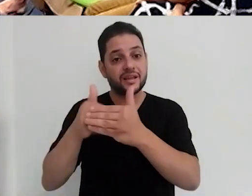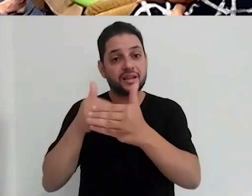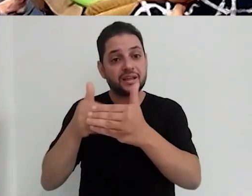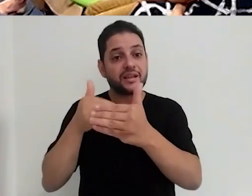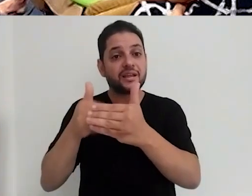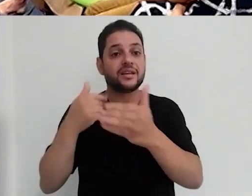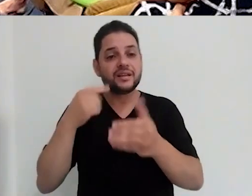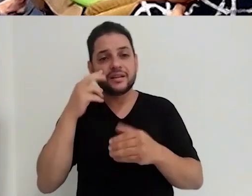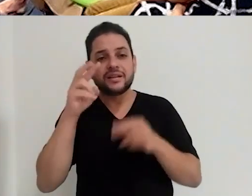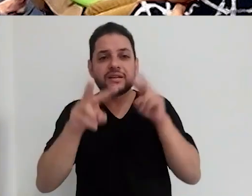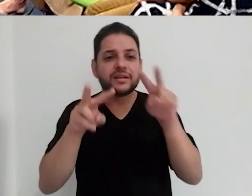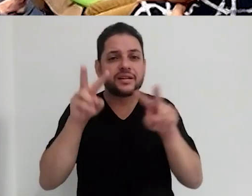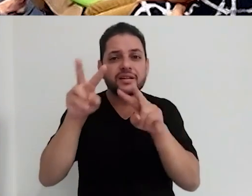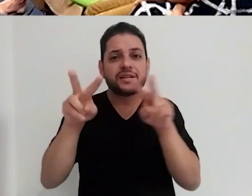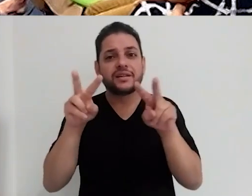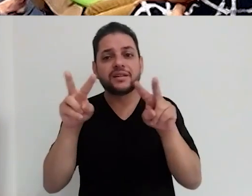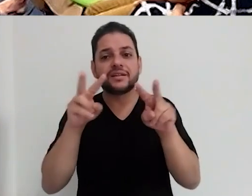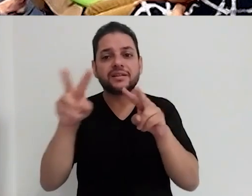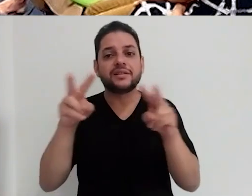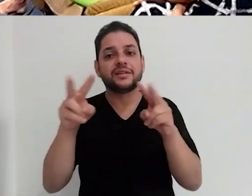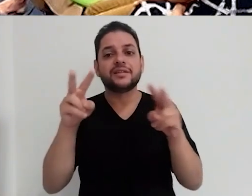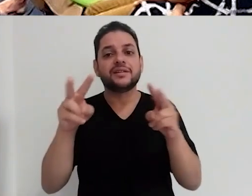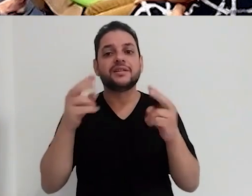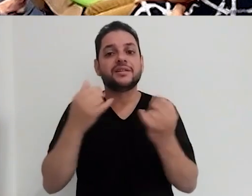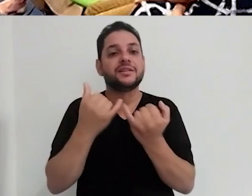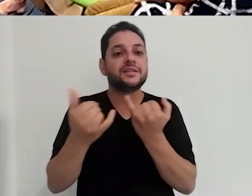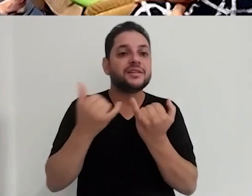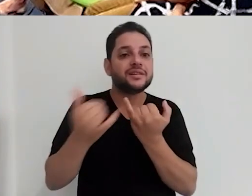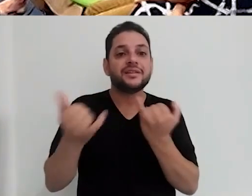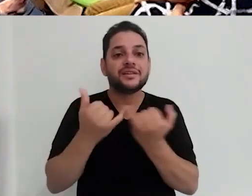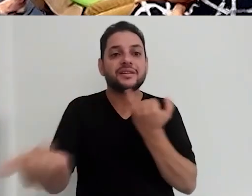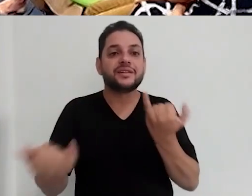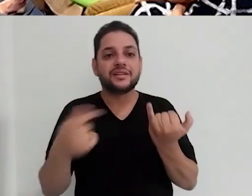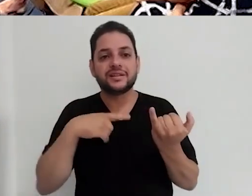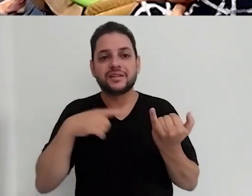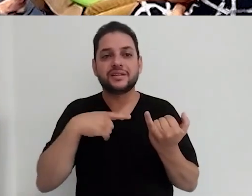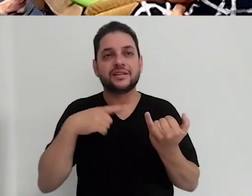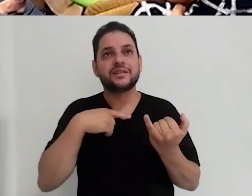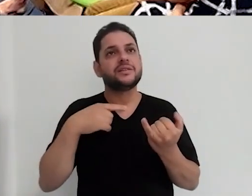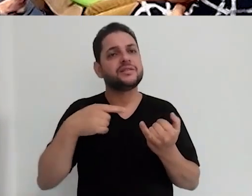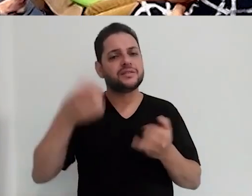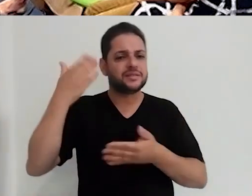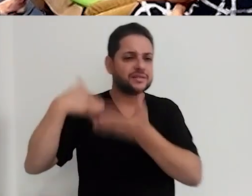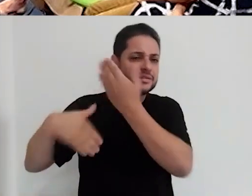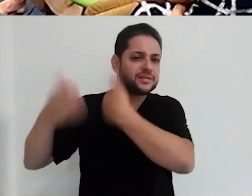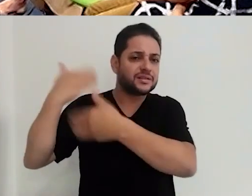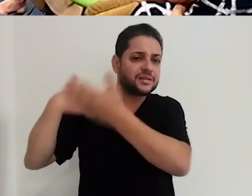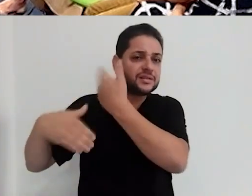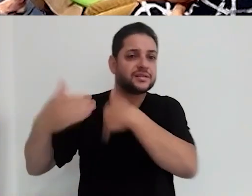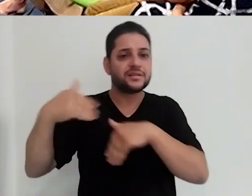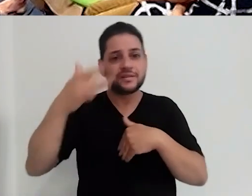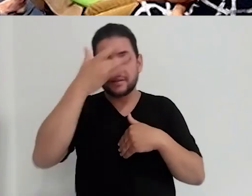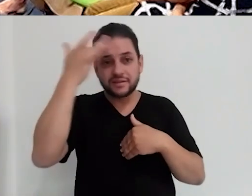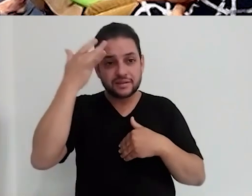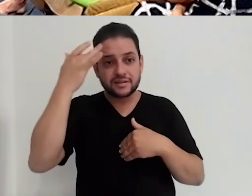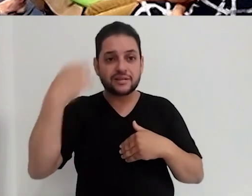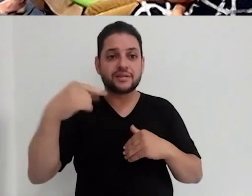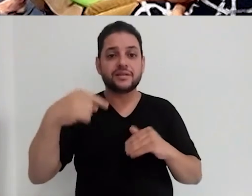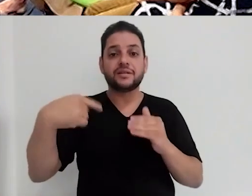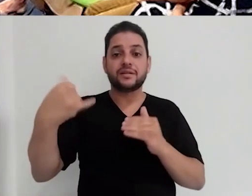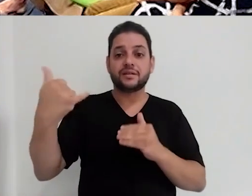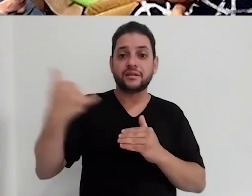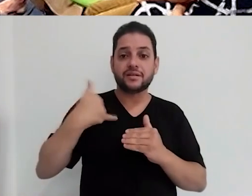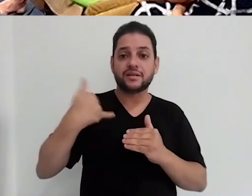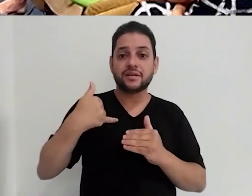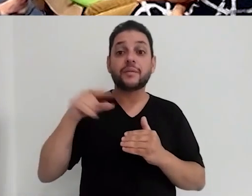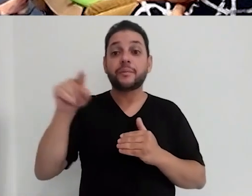muito parecida com a minha, e ainda tinha uma questão bem bizarra nessa época, que eu saía na rua e as pessoas me paravam para me falar que eu era muito parecida